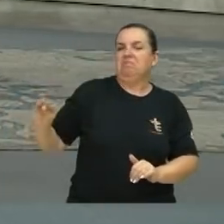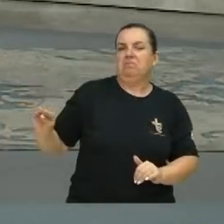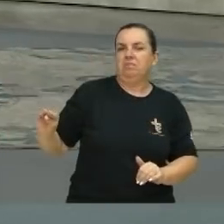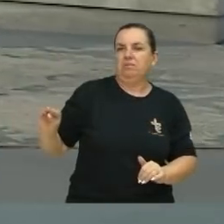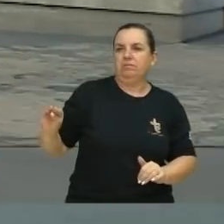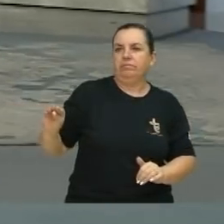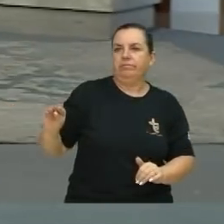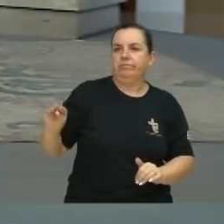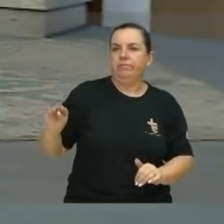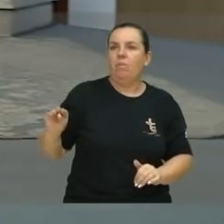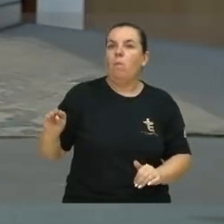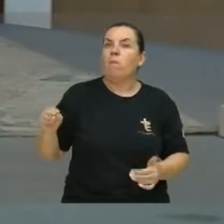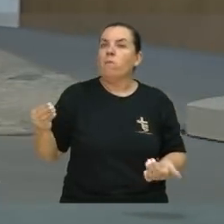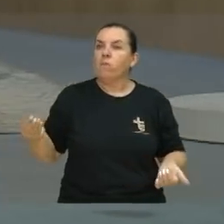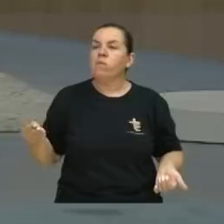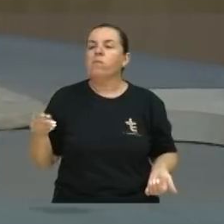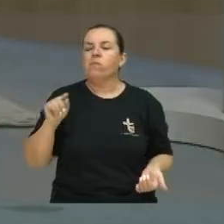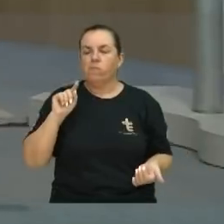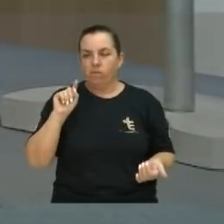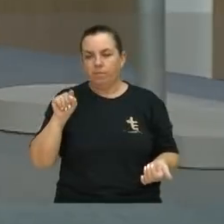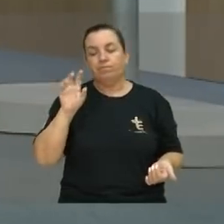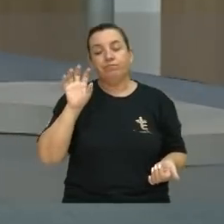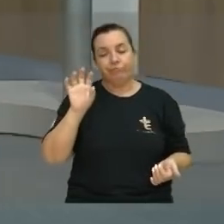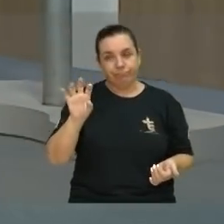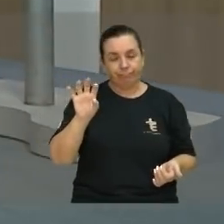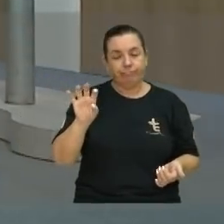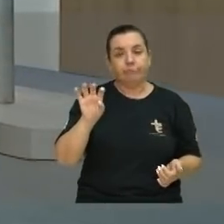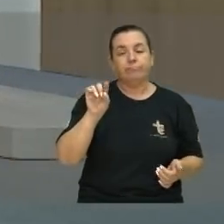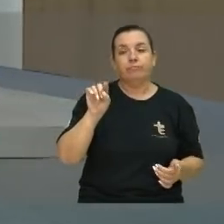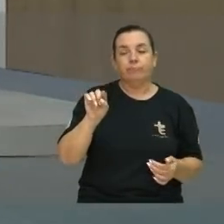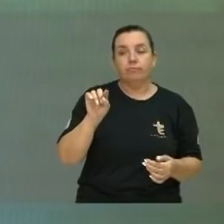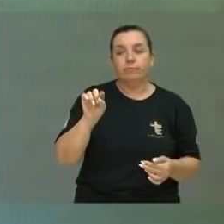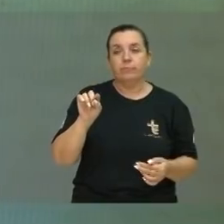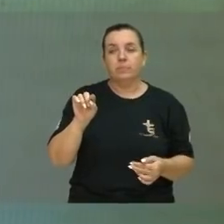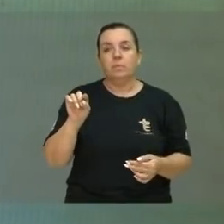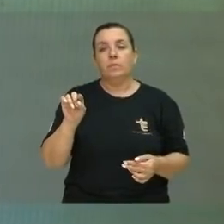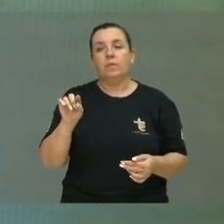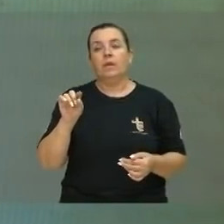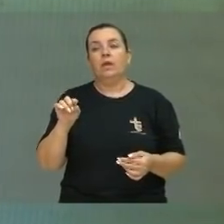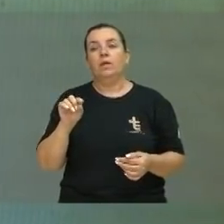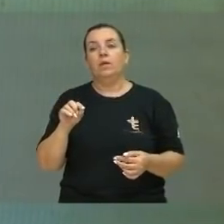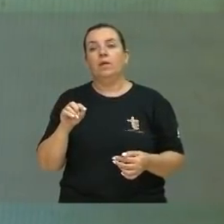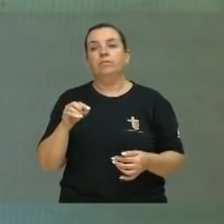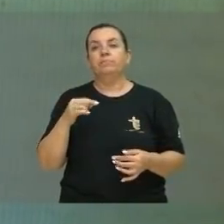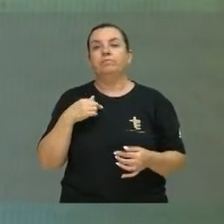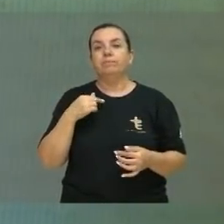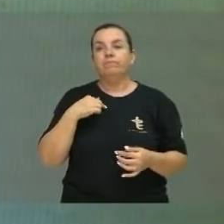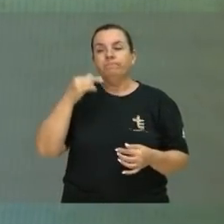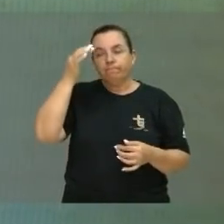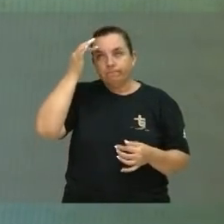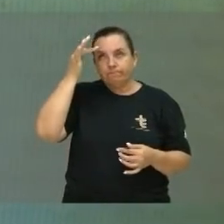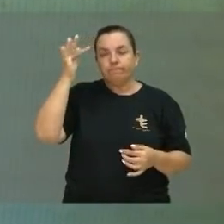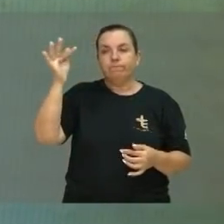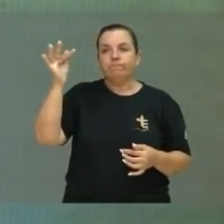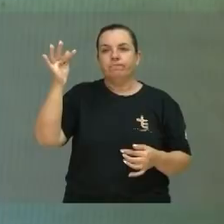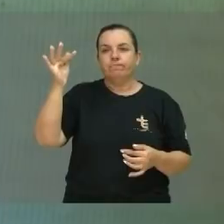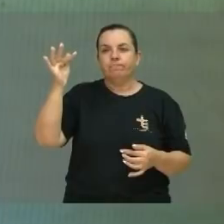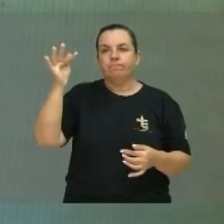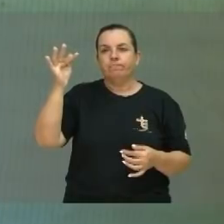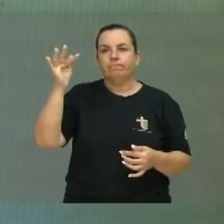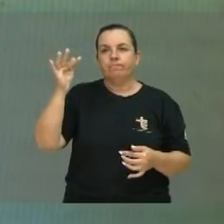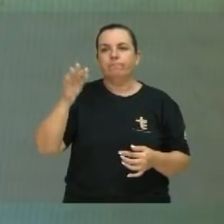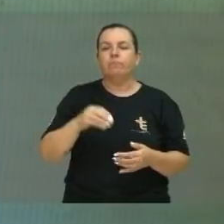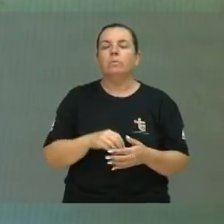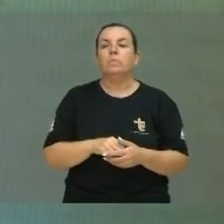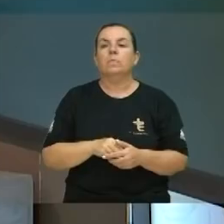assim ou o sinal a perspectiva do que estão a fazer com